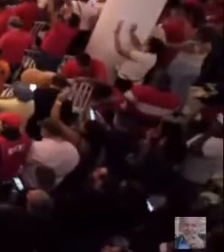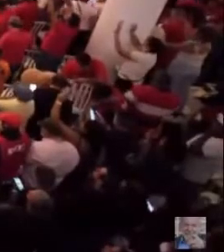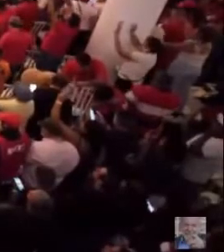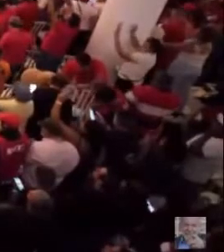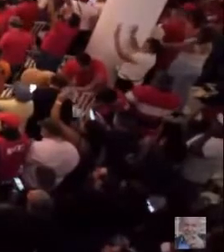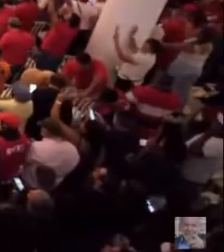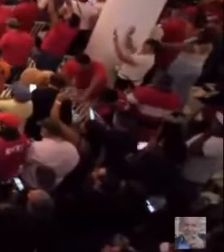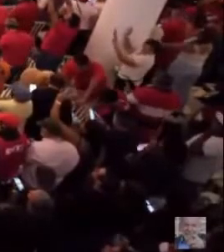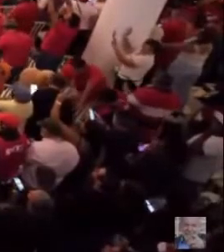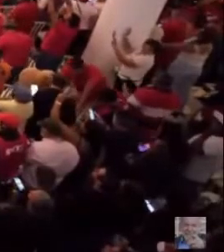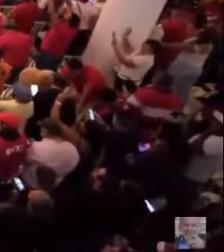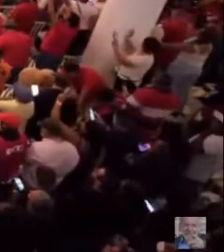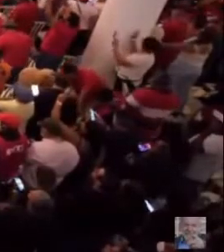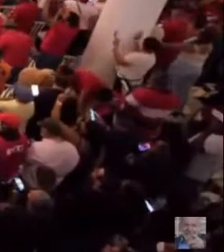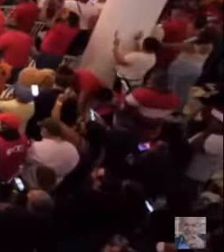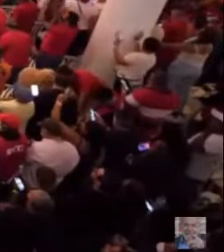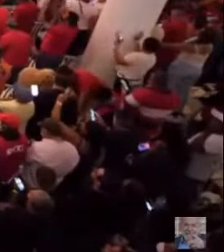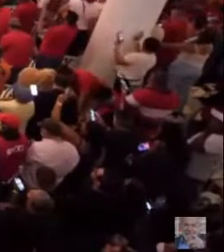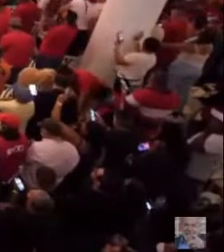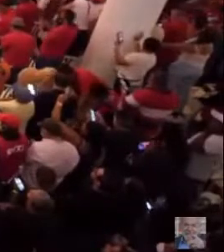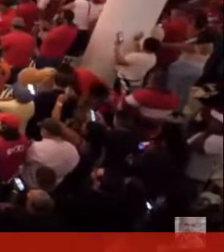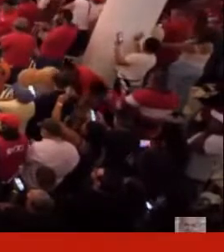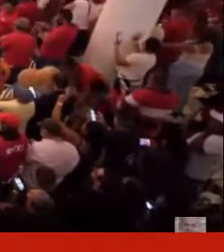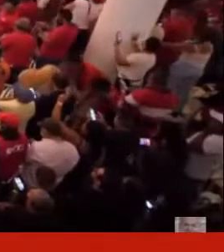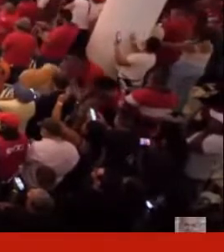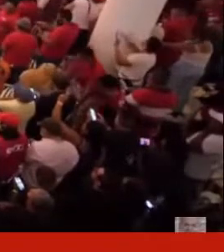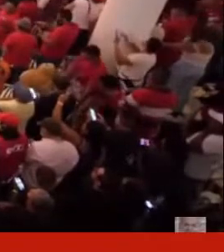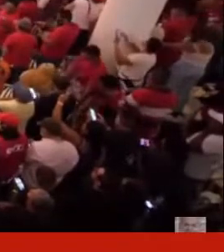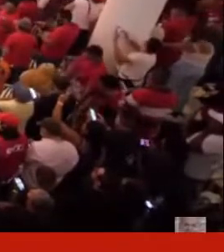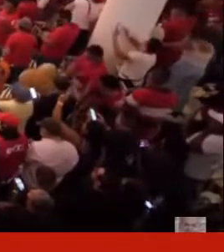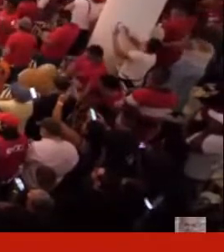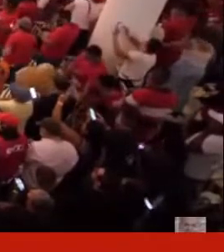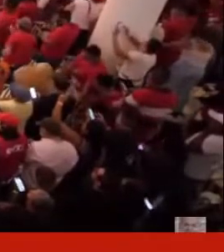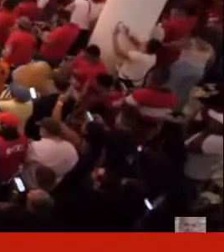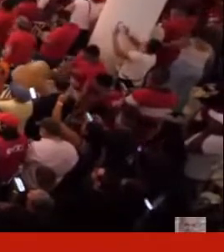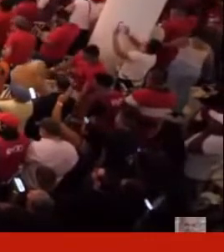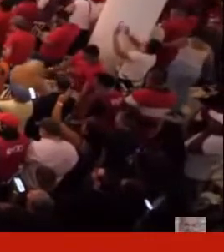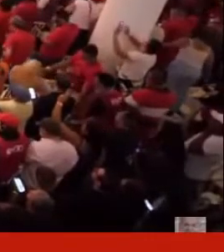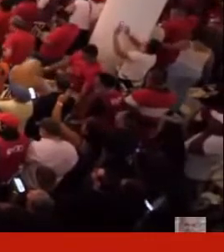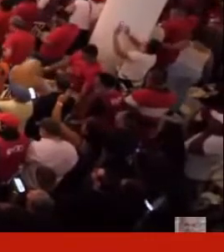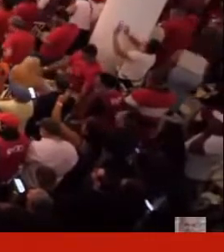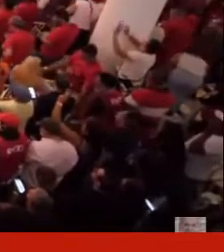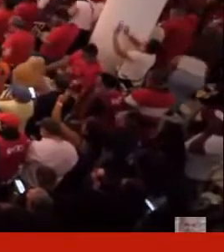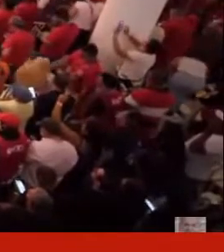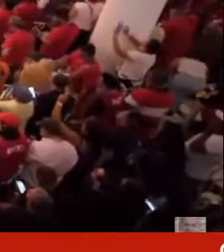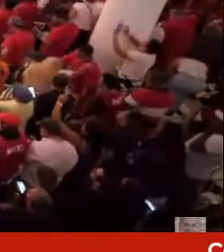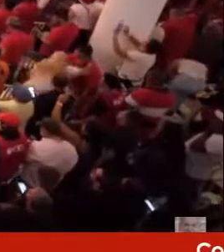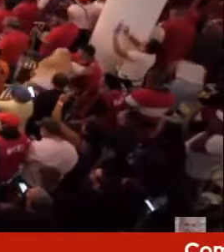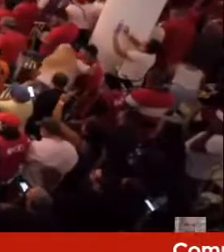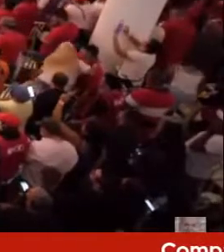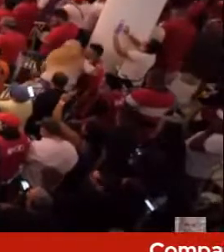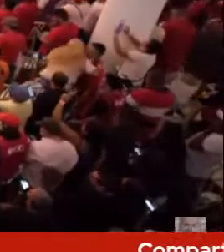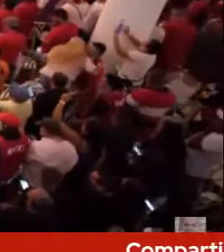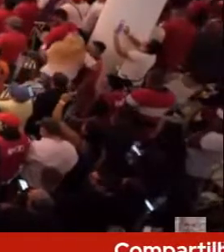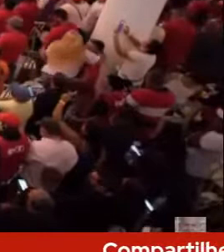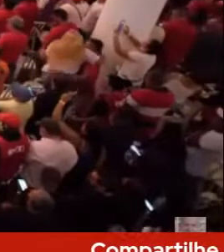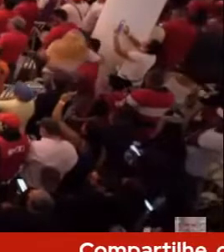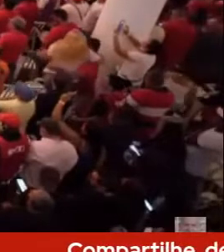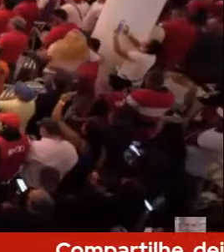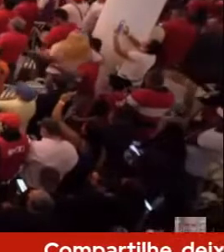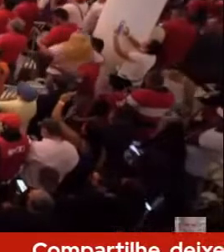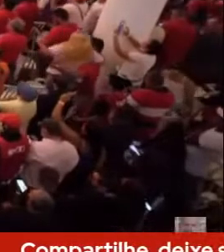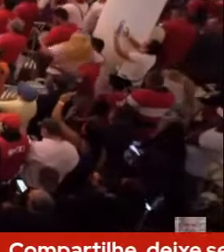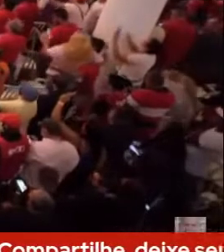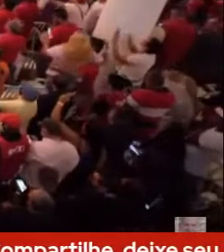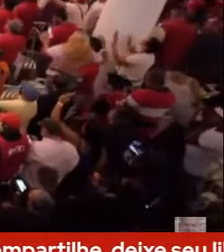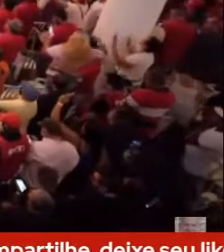Então, é uma atividade de sindicalistas, de trabalhadores e trabalhadoras, para entregar